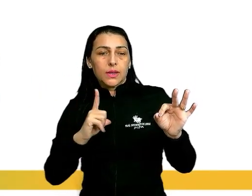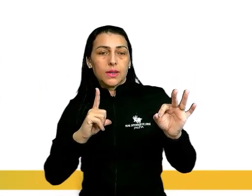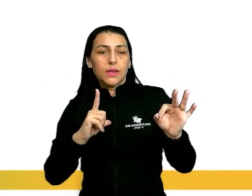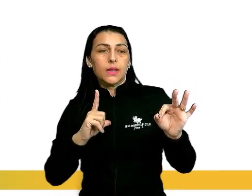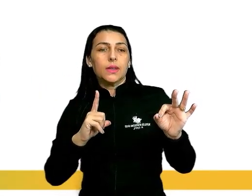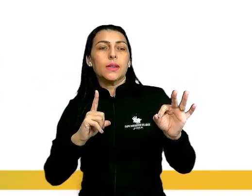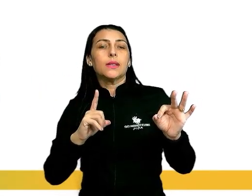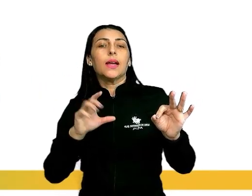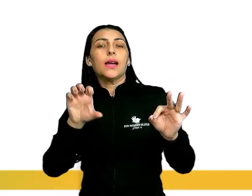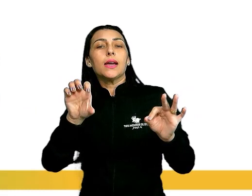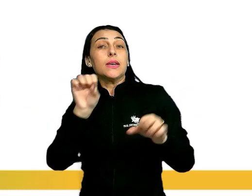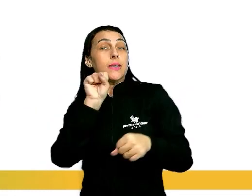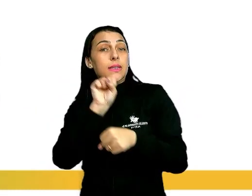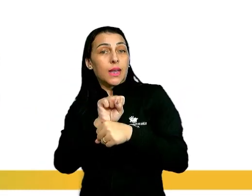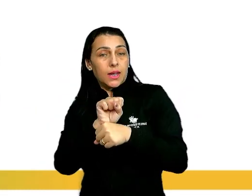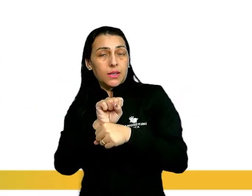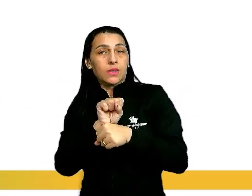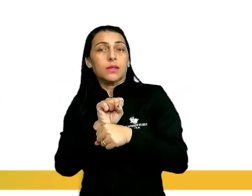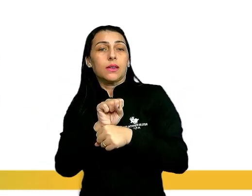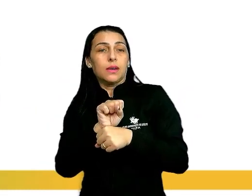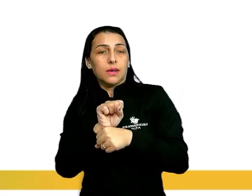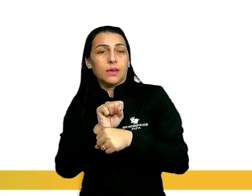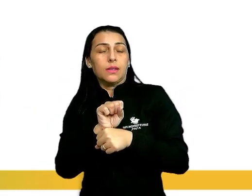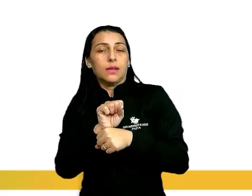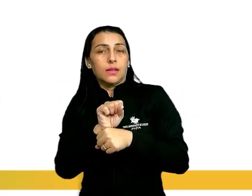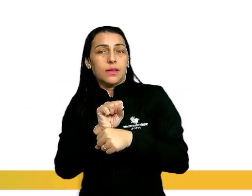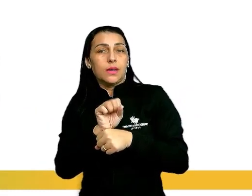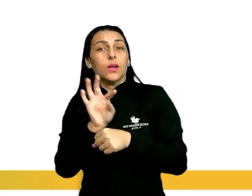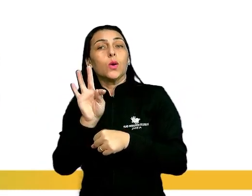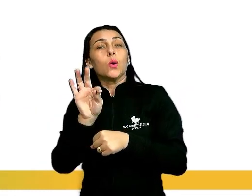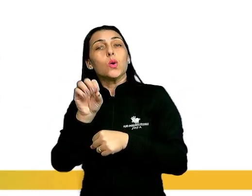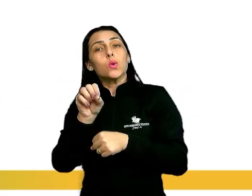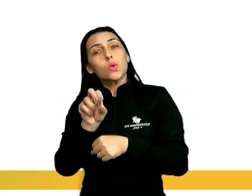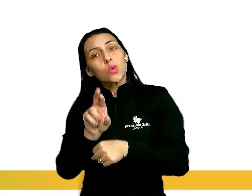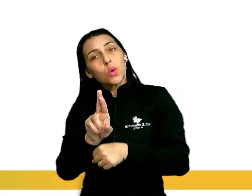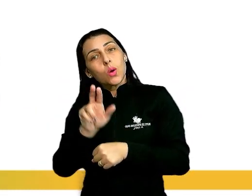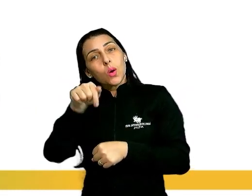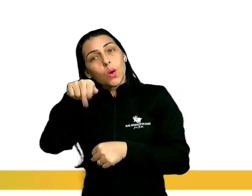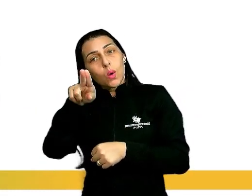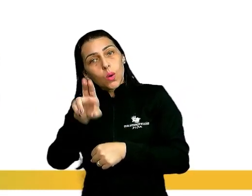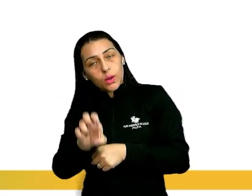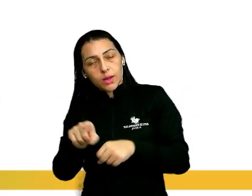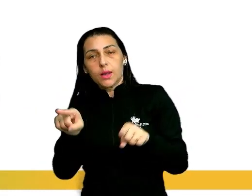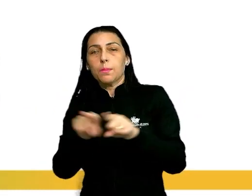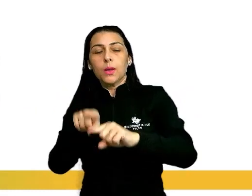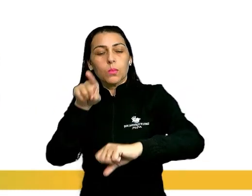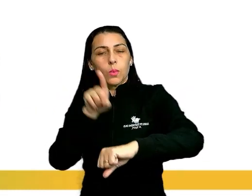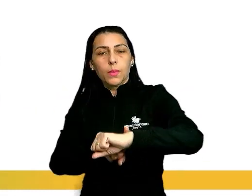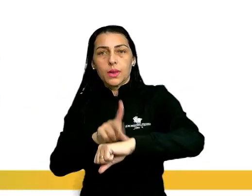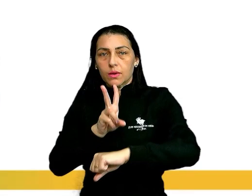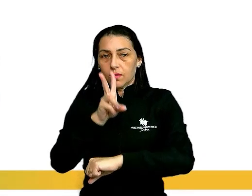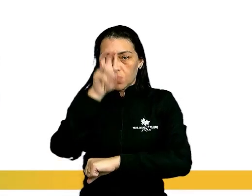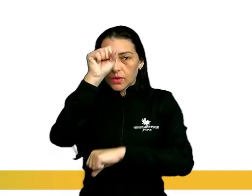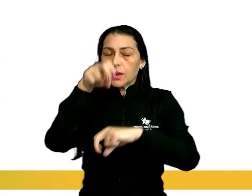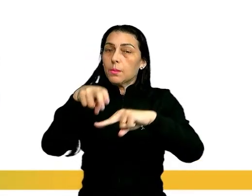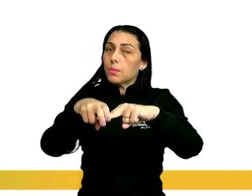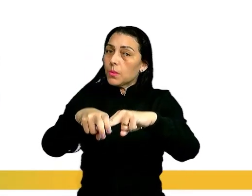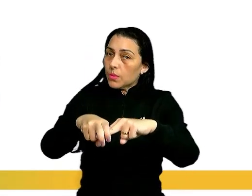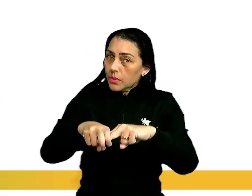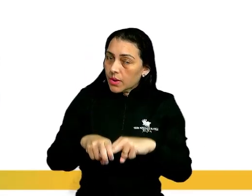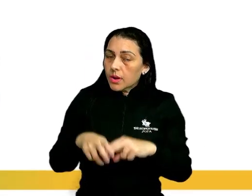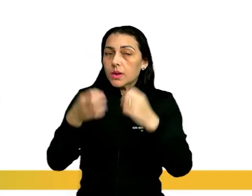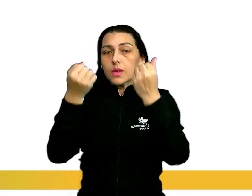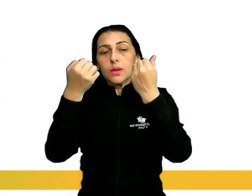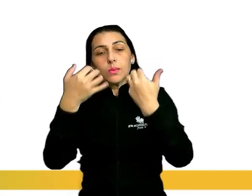da estática você vai ter a aplicação do torque tá ou do momento da força então por isso se justifica